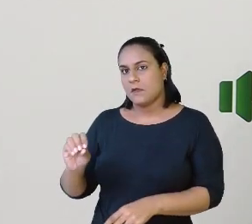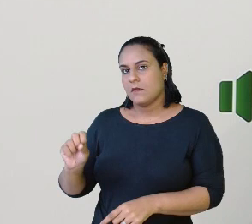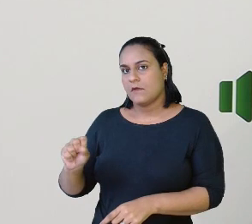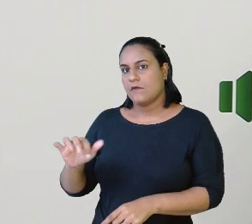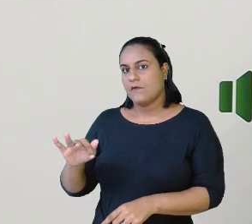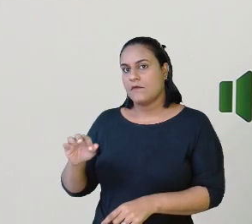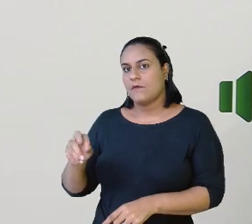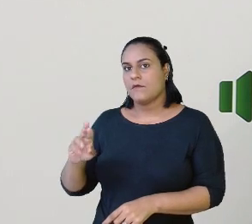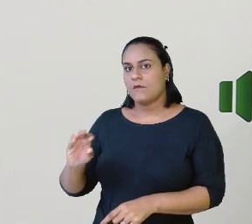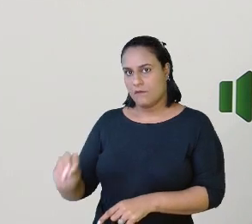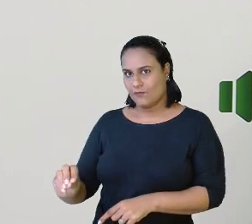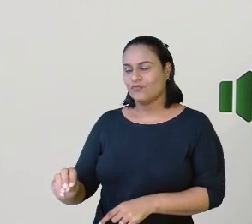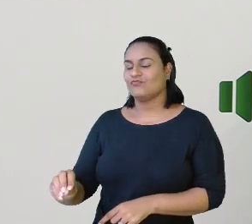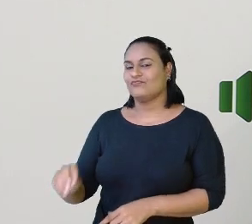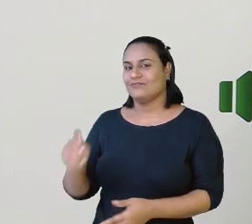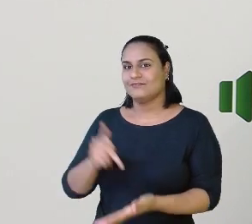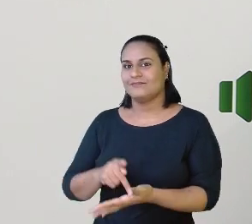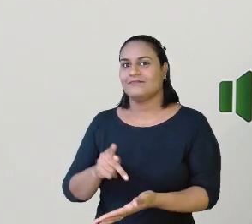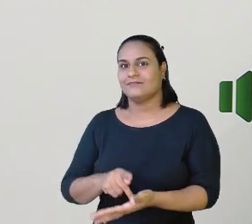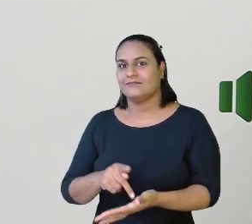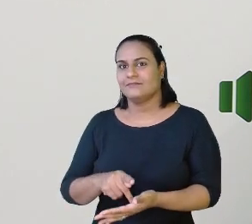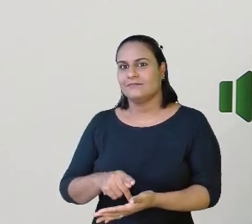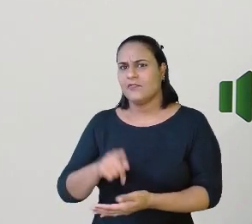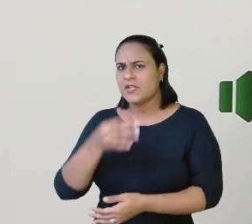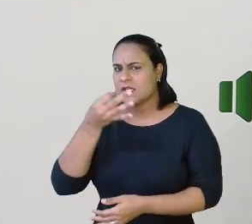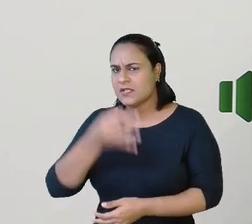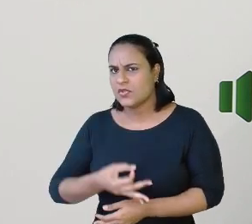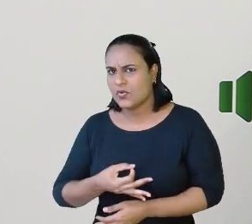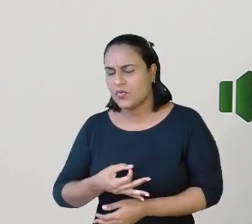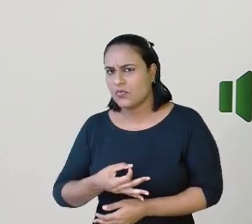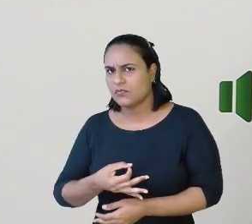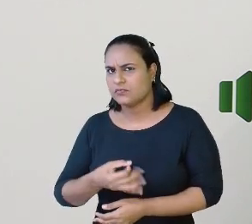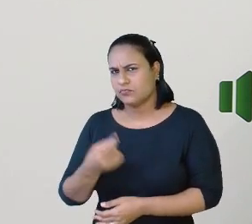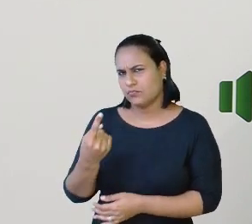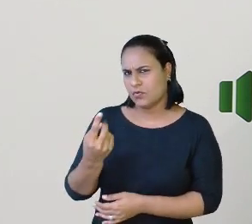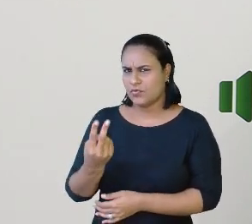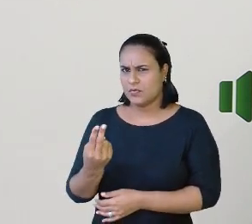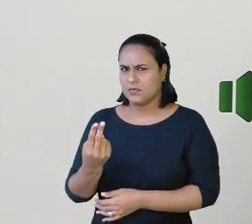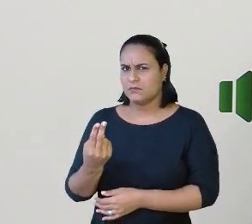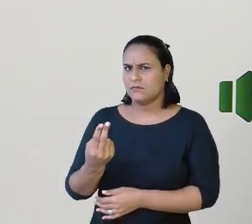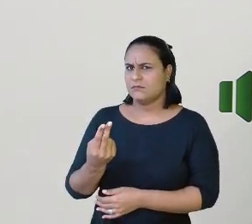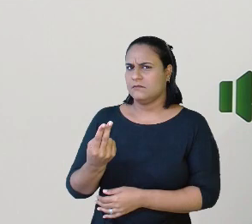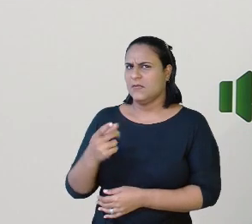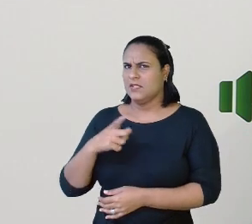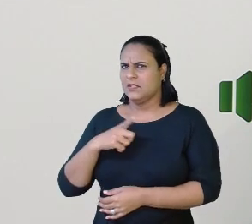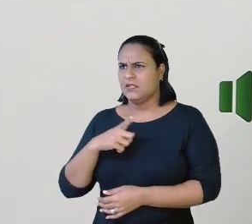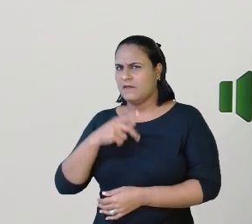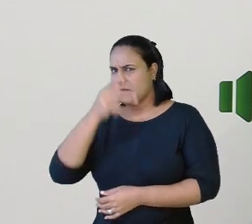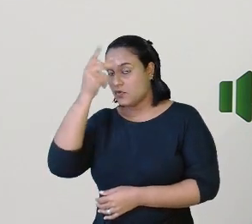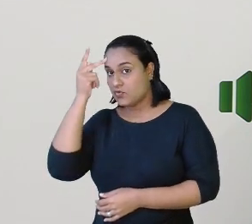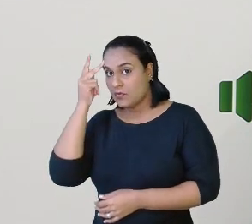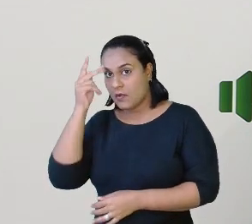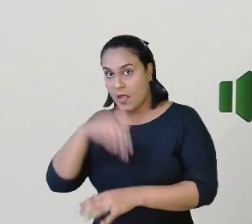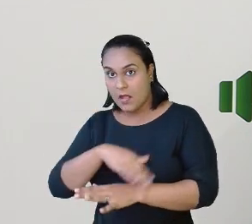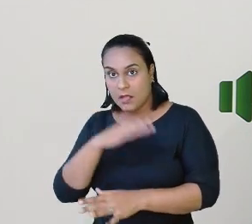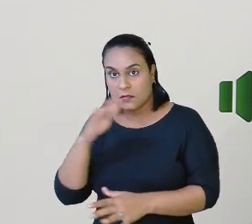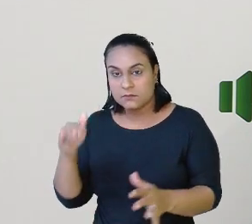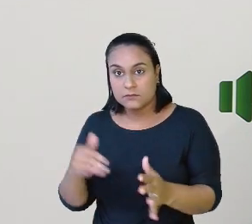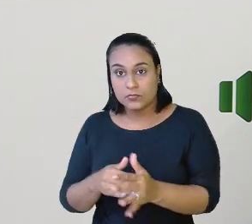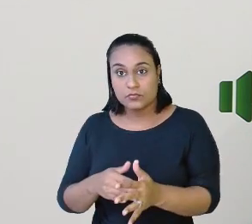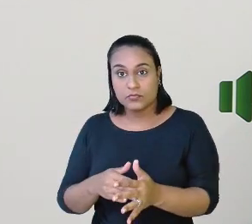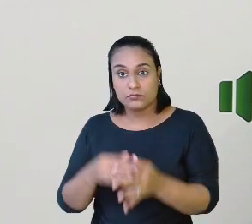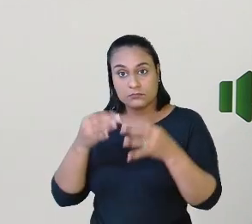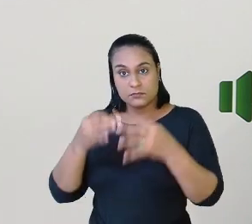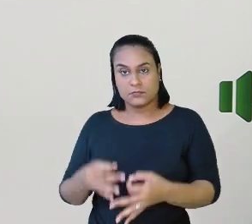Exatamente, isso mesmo. Acertou? Acertou um? Acertou duas? Teve gente que acertou tudo.